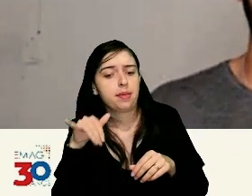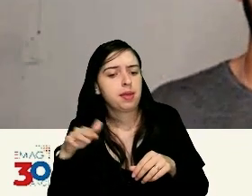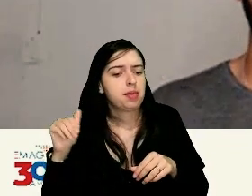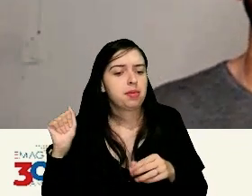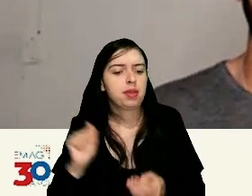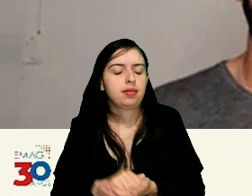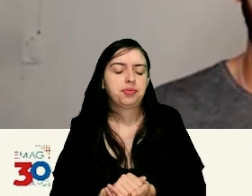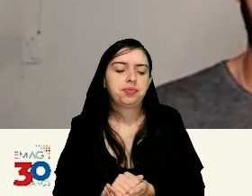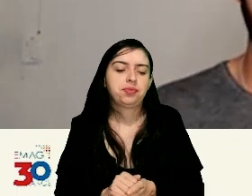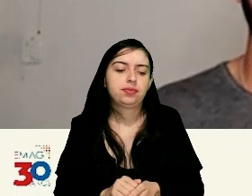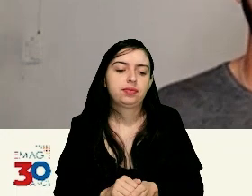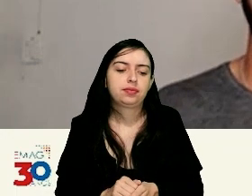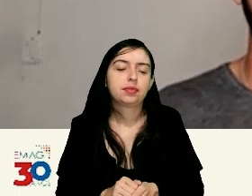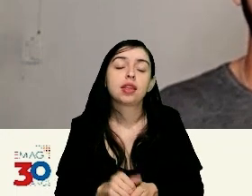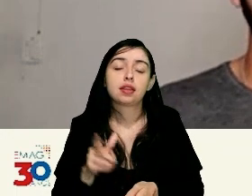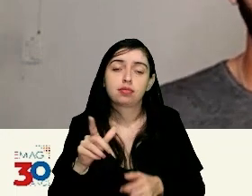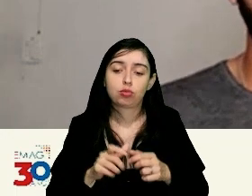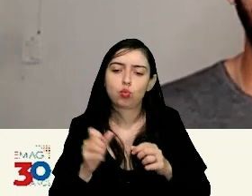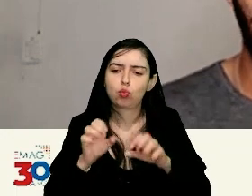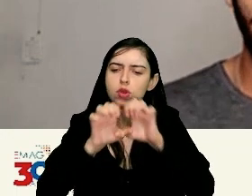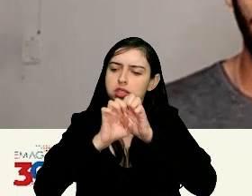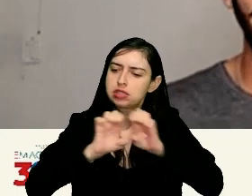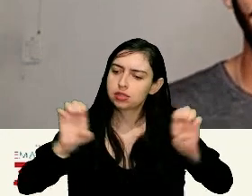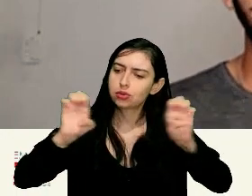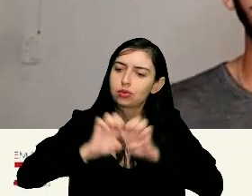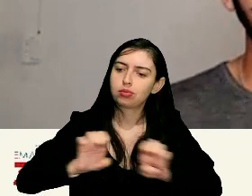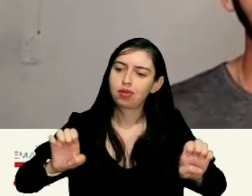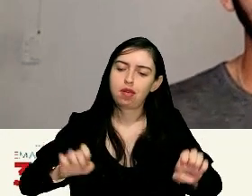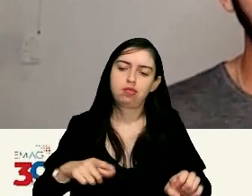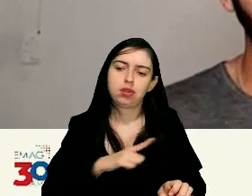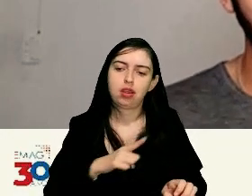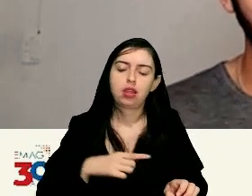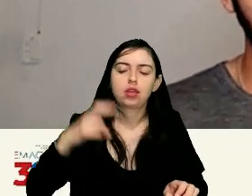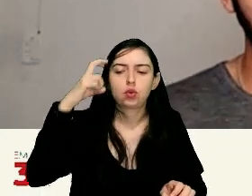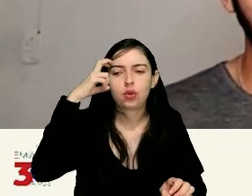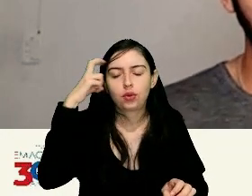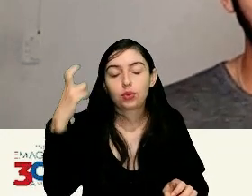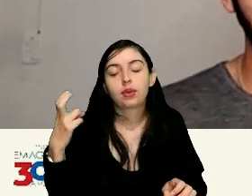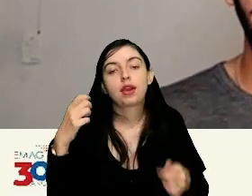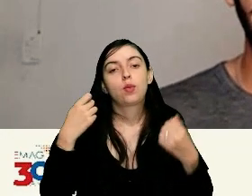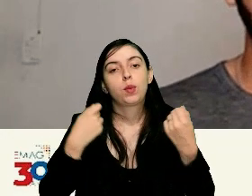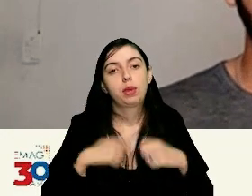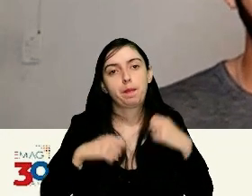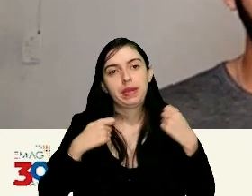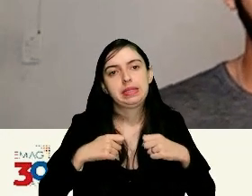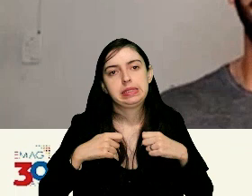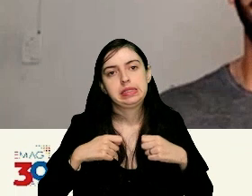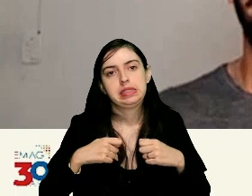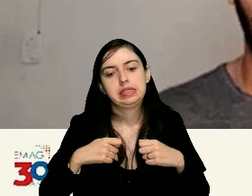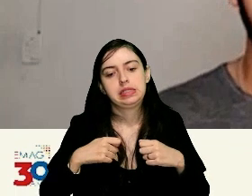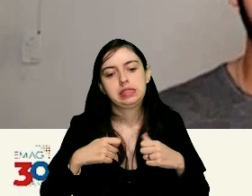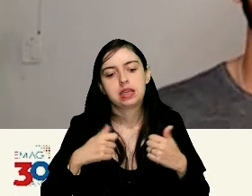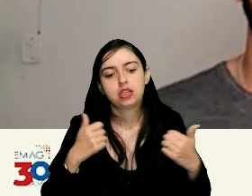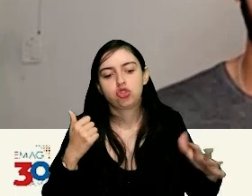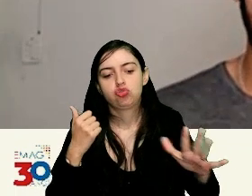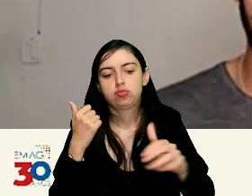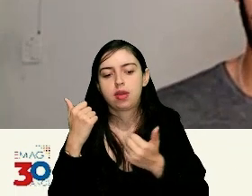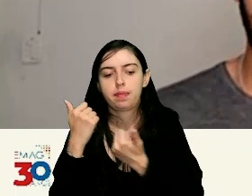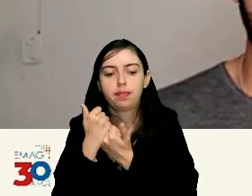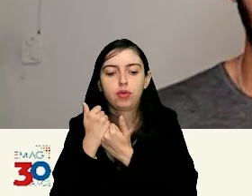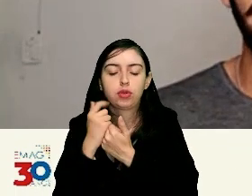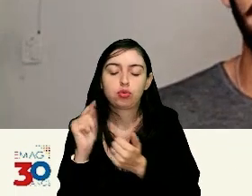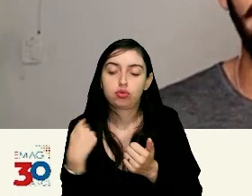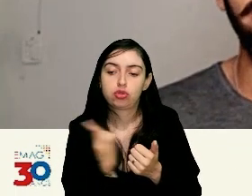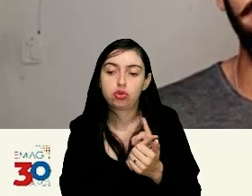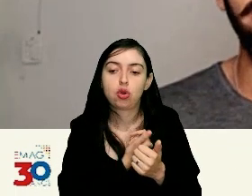aí estrutural, como já foi dita, cultural, mas que necessariamente depende do engajamento de nós, homens.